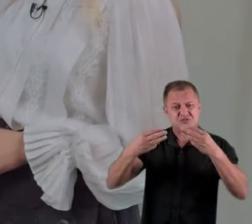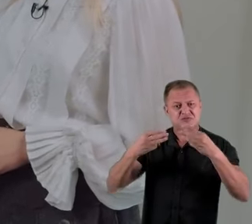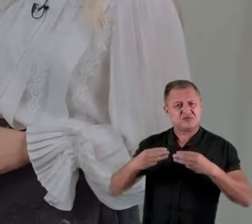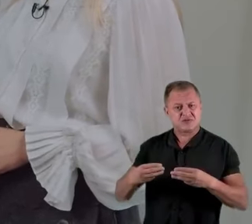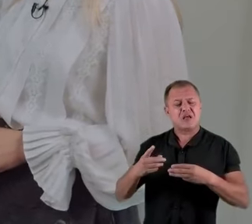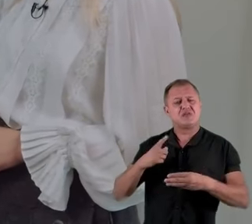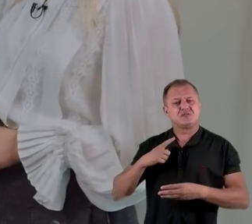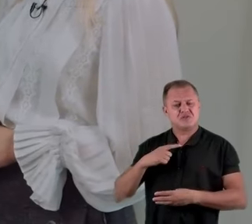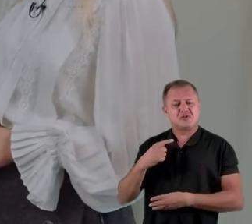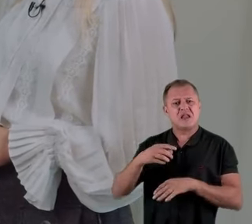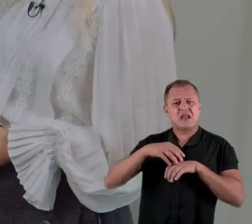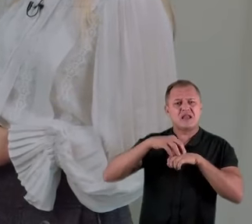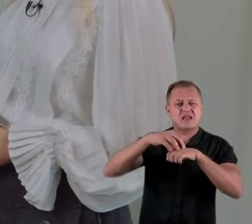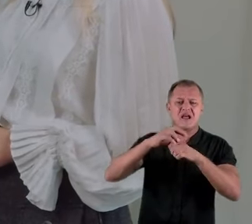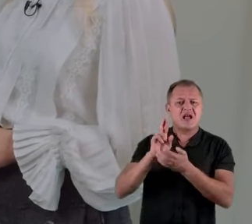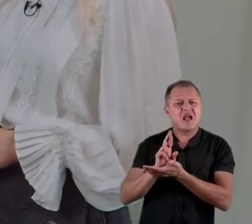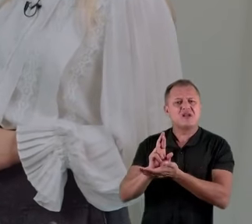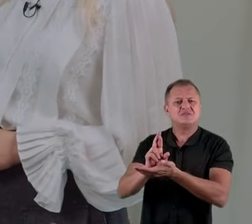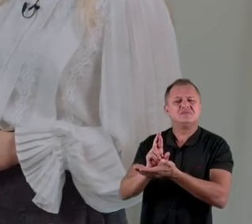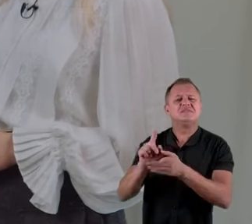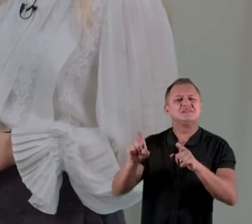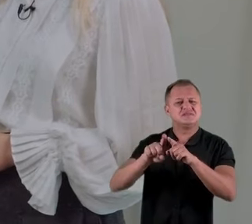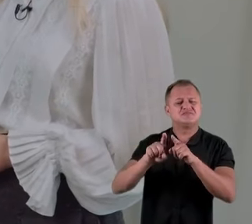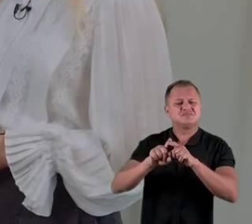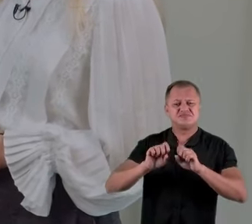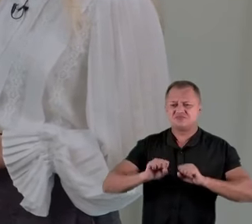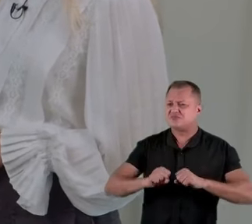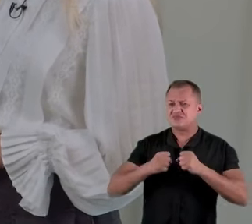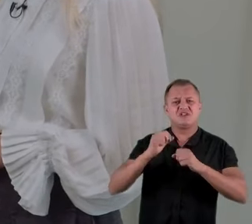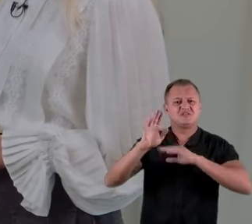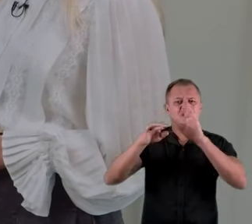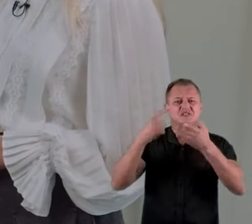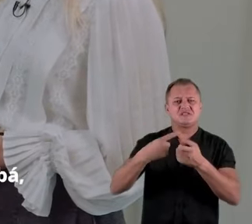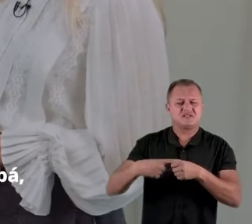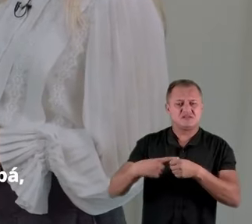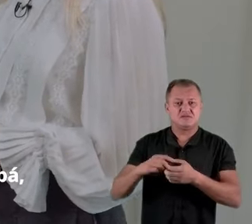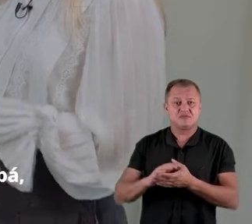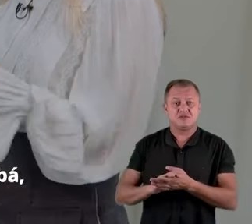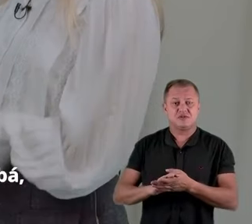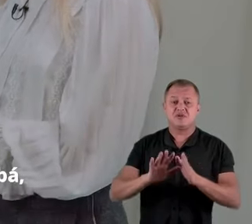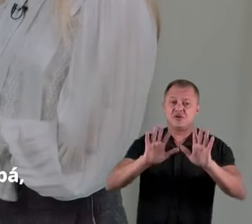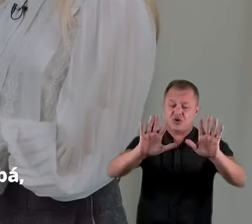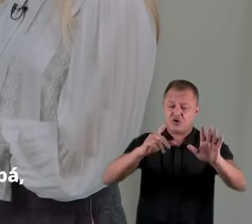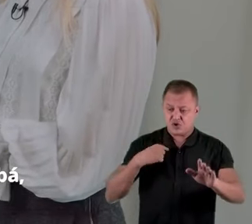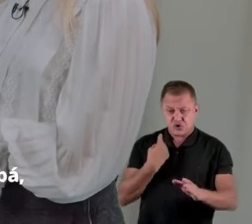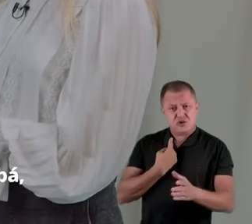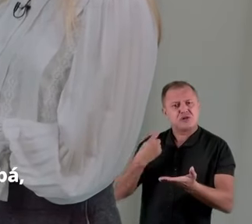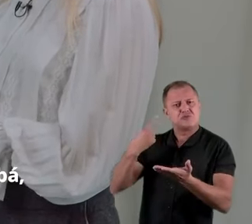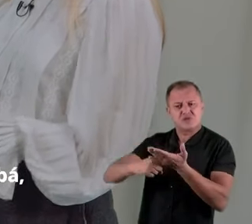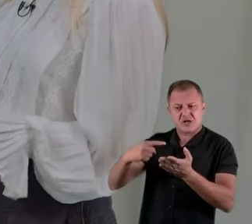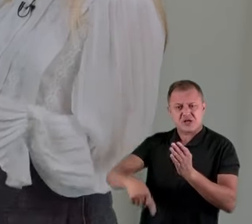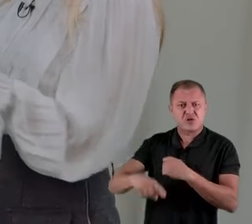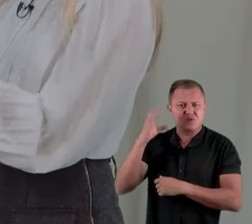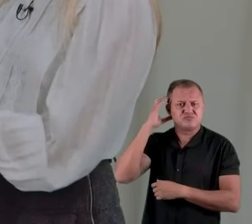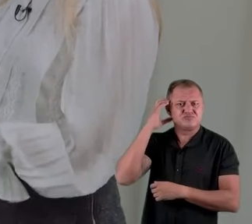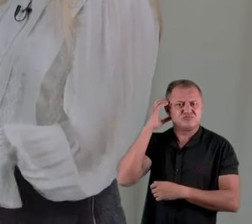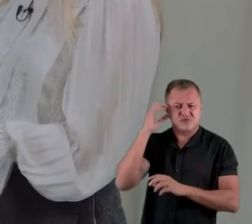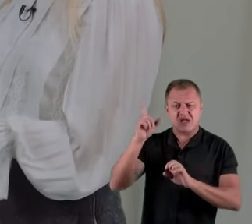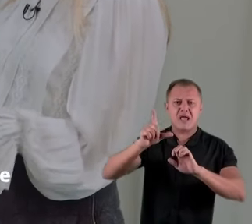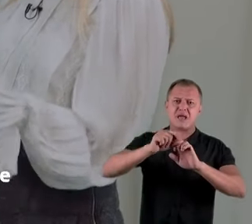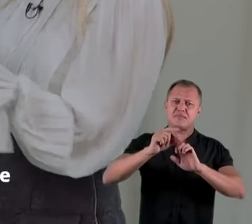Ministério, para que a gente possa levar recursos e impulsionar o desenvolvimento da nossa cidade. E nós temos um grande compromisso também em Cuiabá com